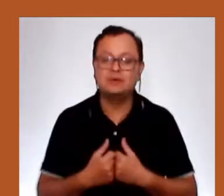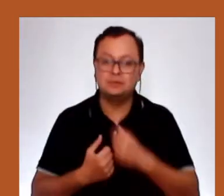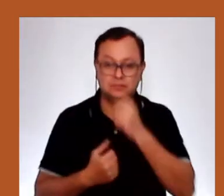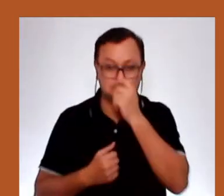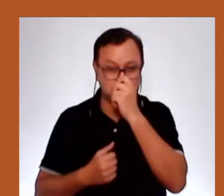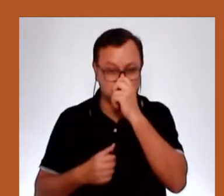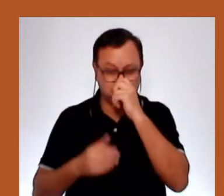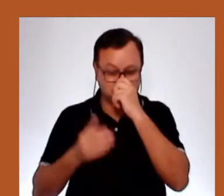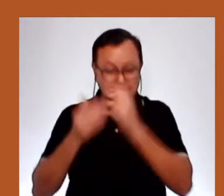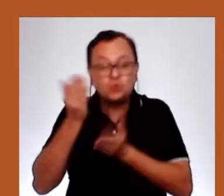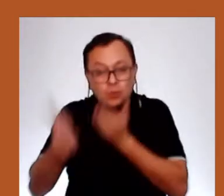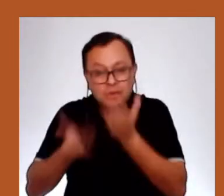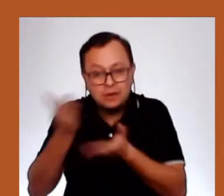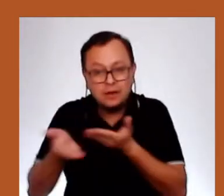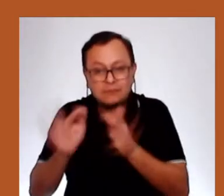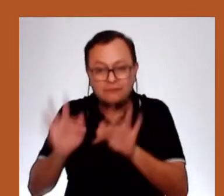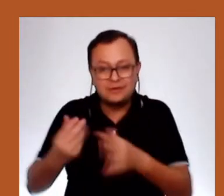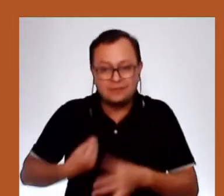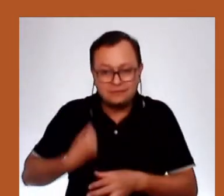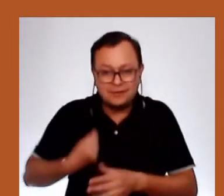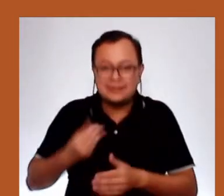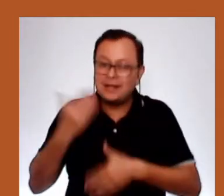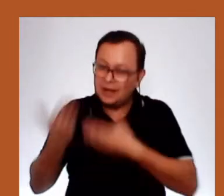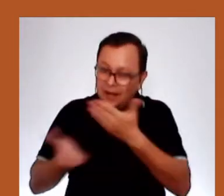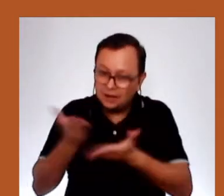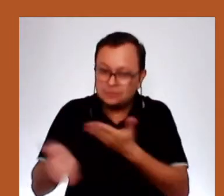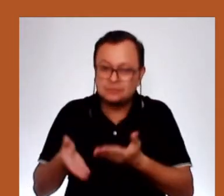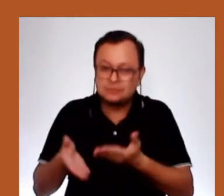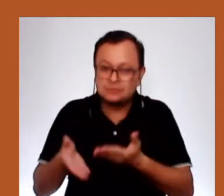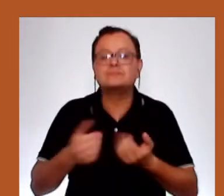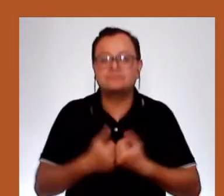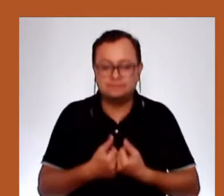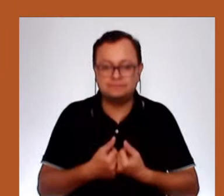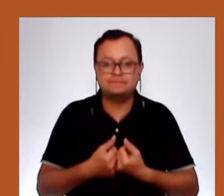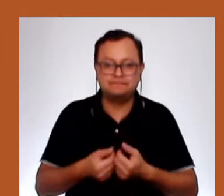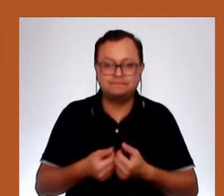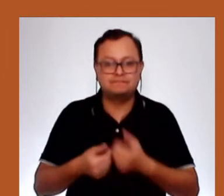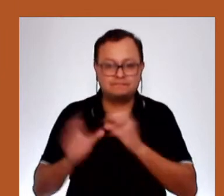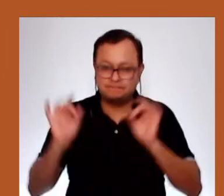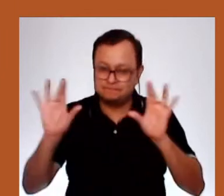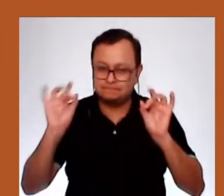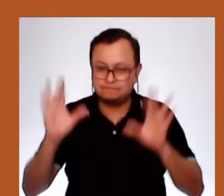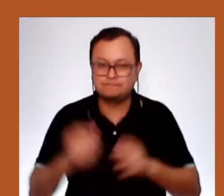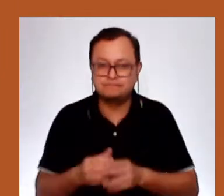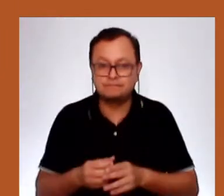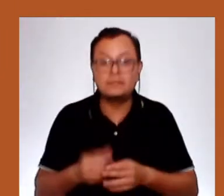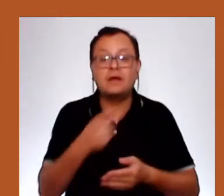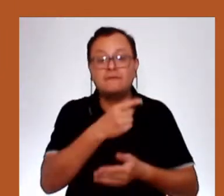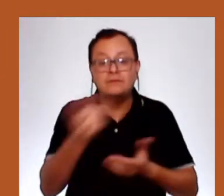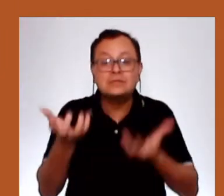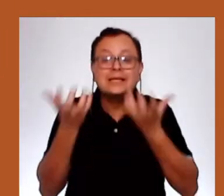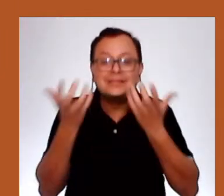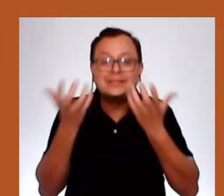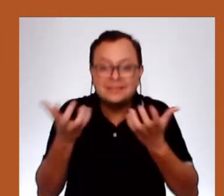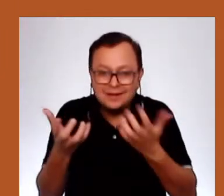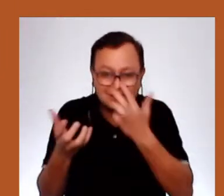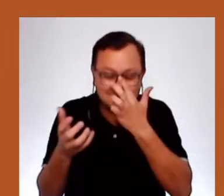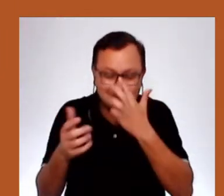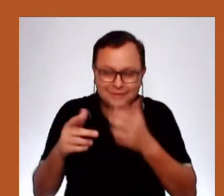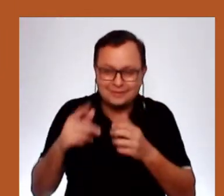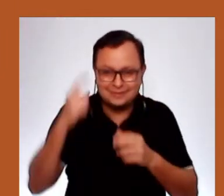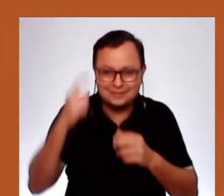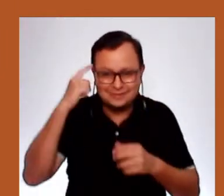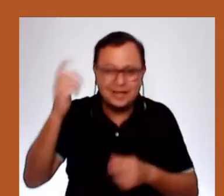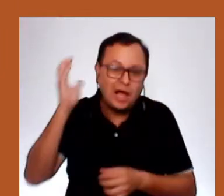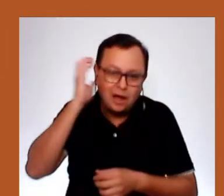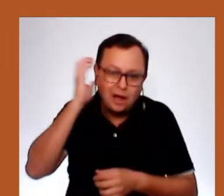perfeita em cima desses casos. Então, isso é muito importante ainda a gente olhar. Quem quiser conhecer meu podcast, que é o